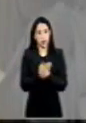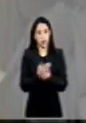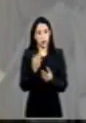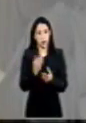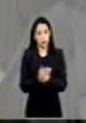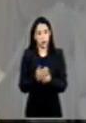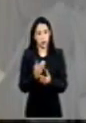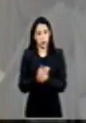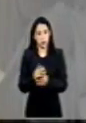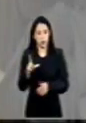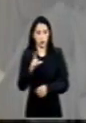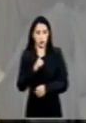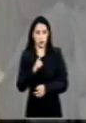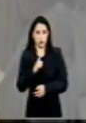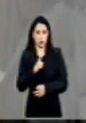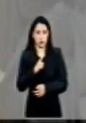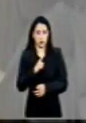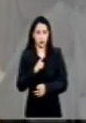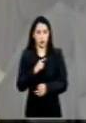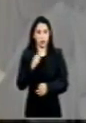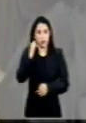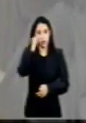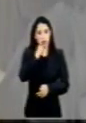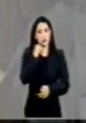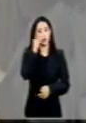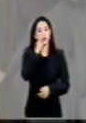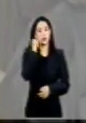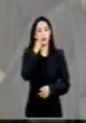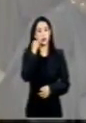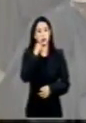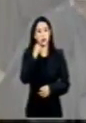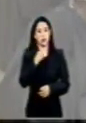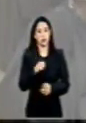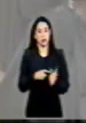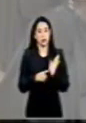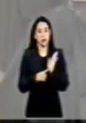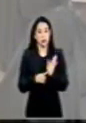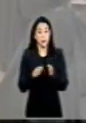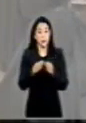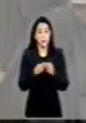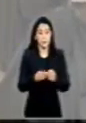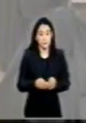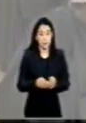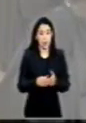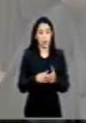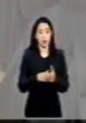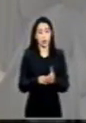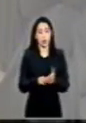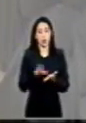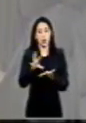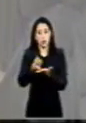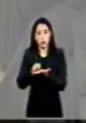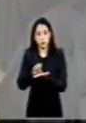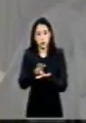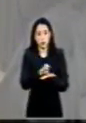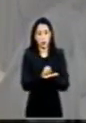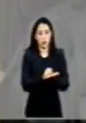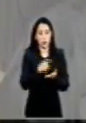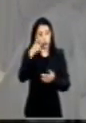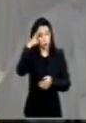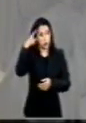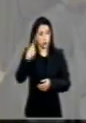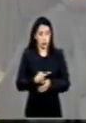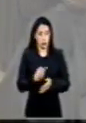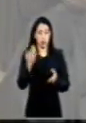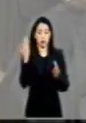instaurado a partir. O senador solicita a varredura, essa varredura é passada pelo presidente da casa, ele autoriza isso, montado um